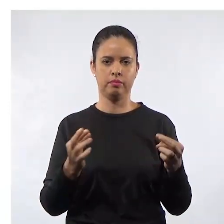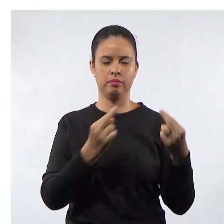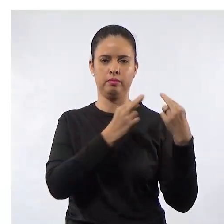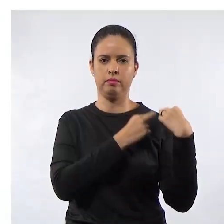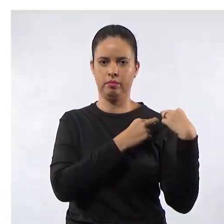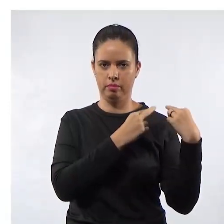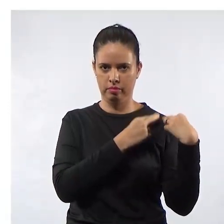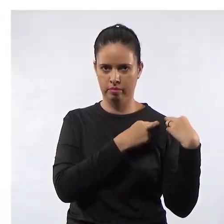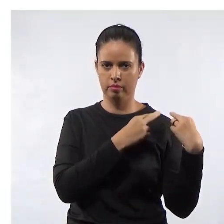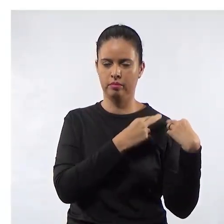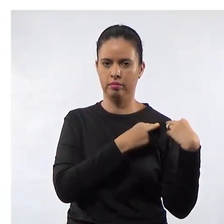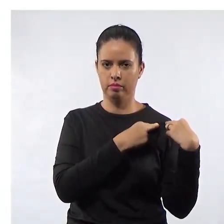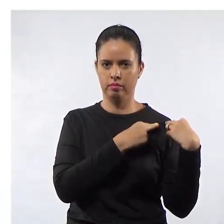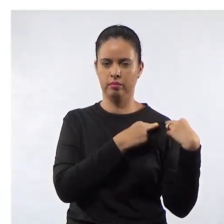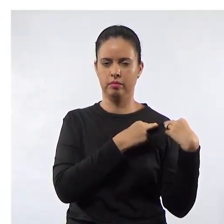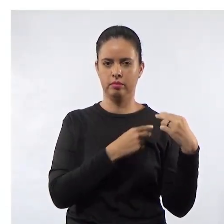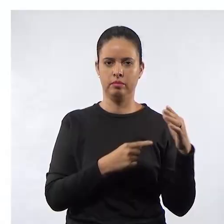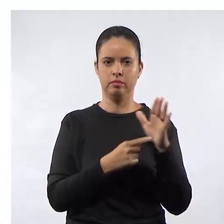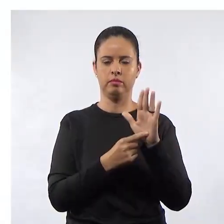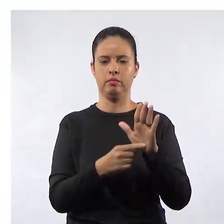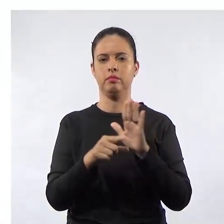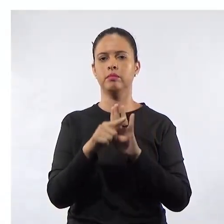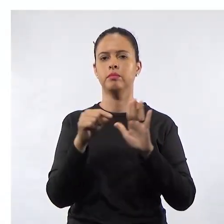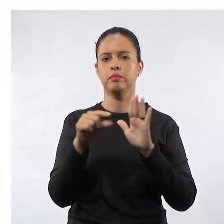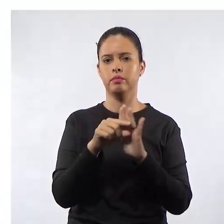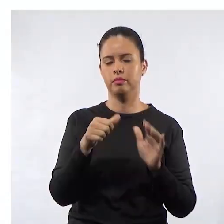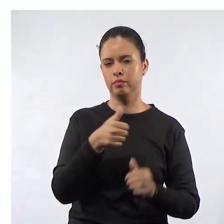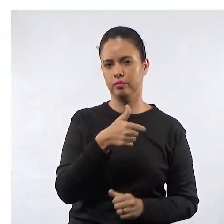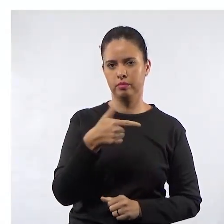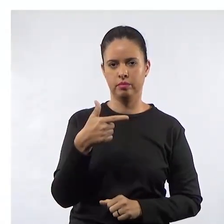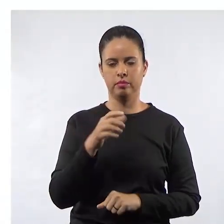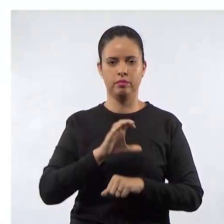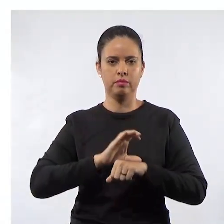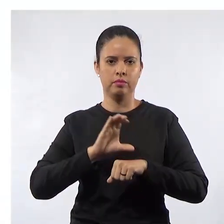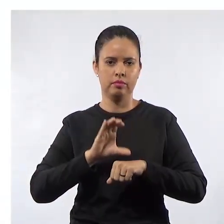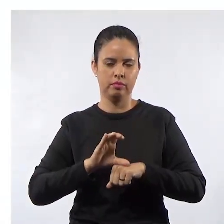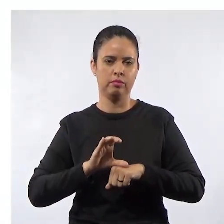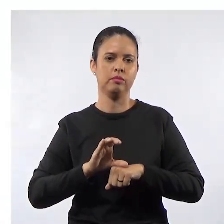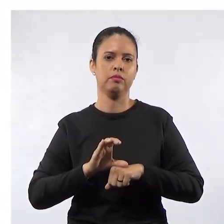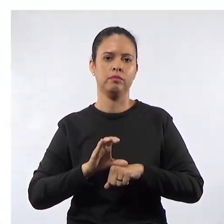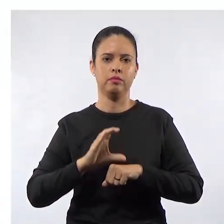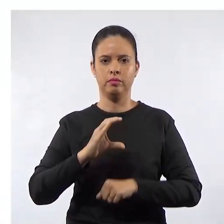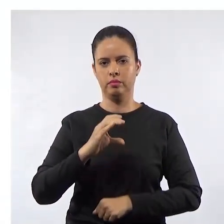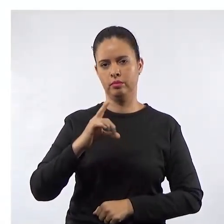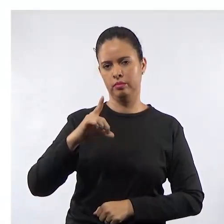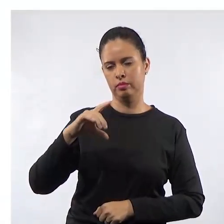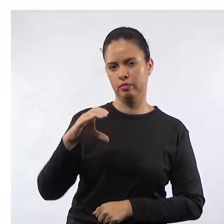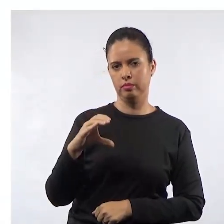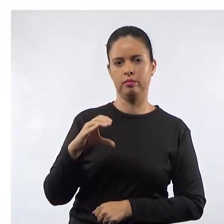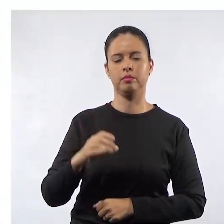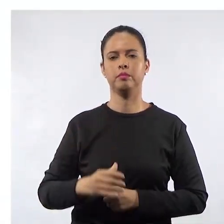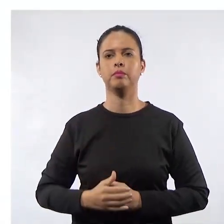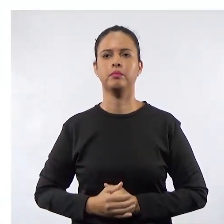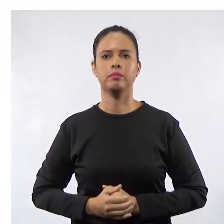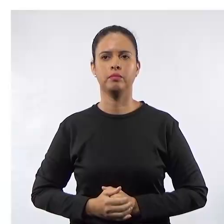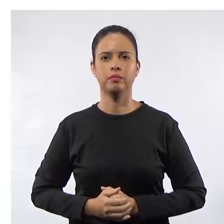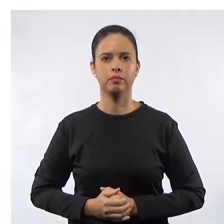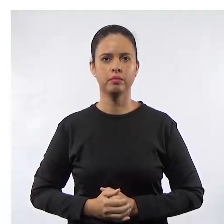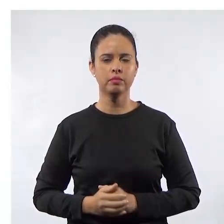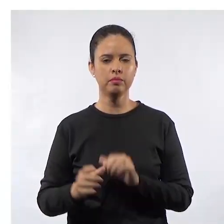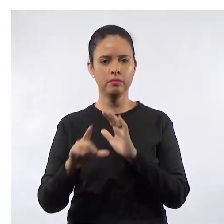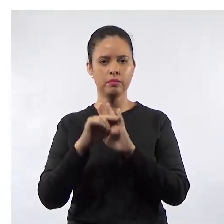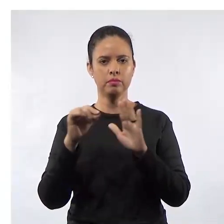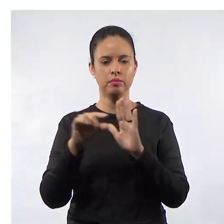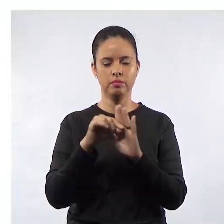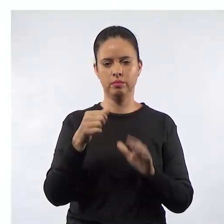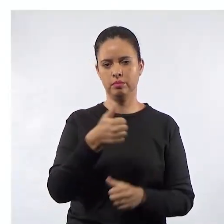da responsabilidade que está estampada no artigo 12 do Código de Defesa do Consumidor. Então, eu trago esse artigo